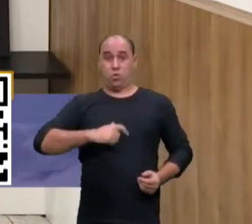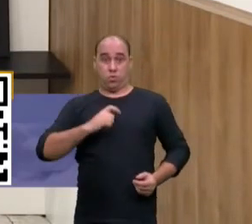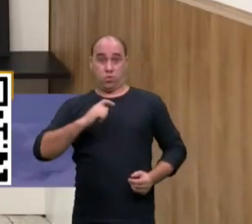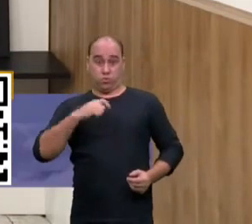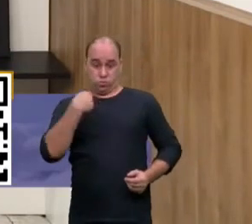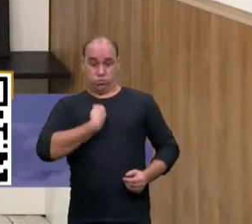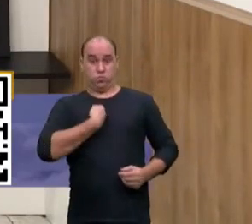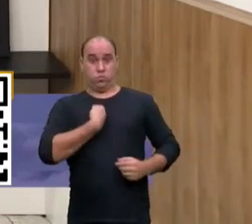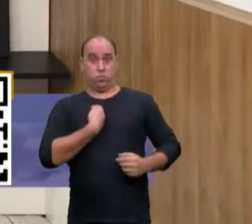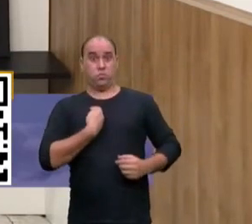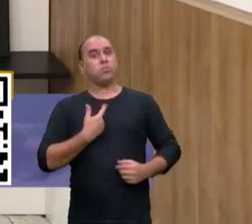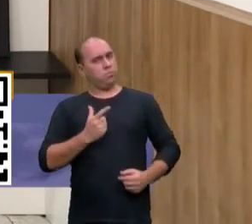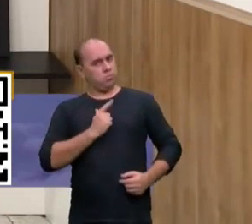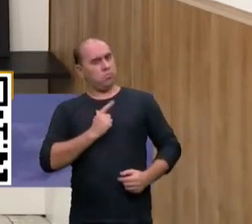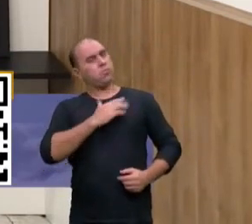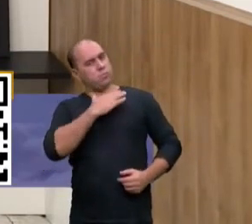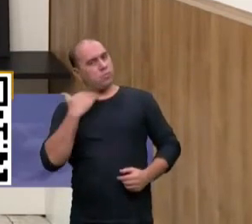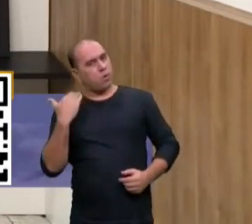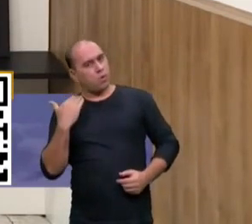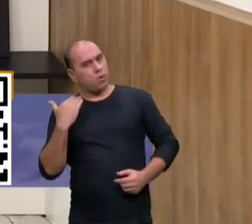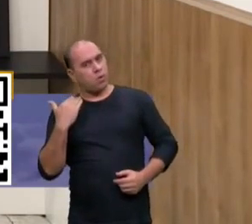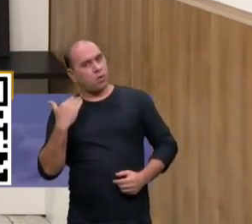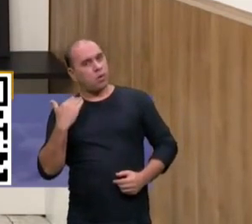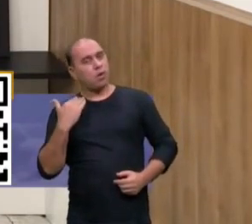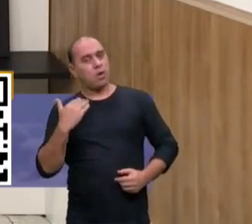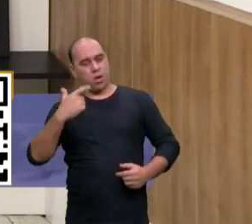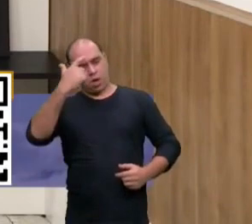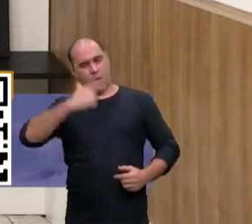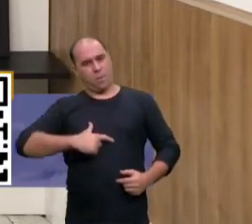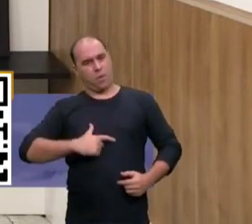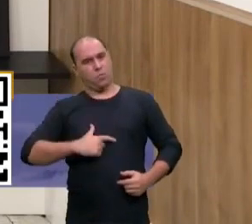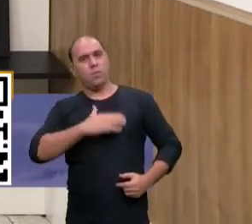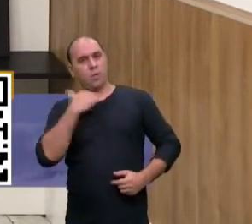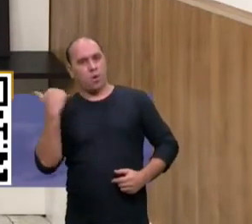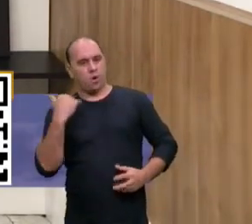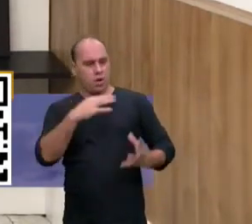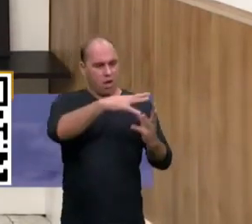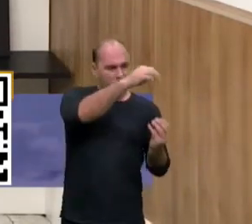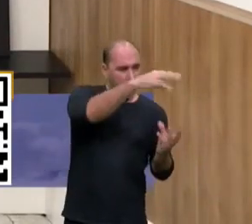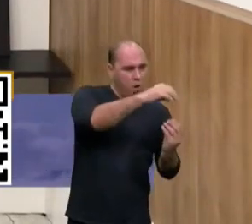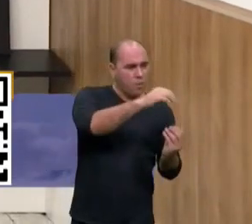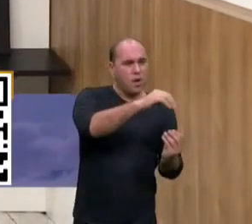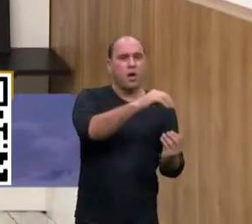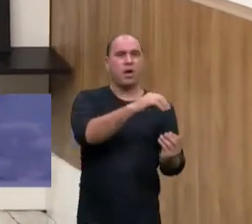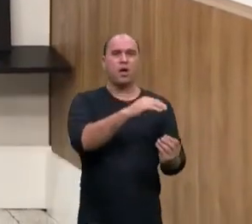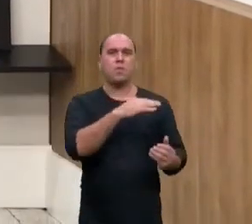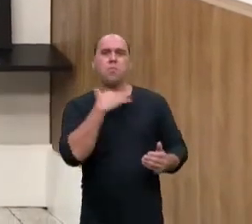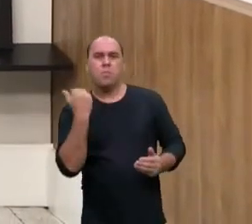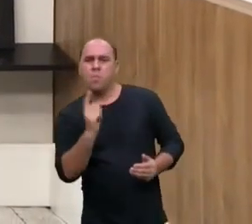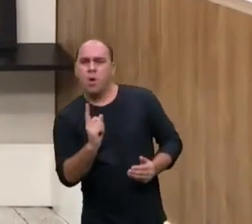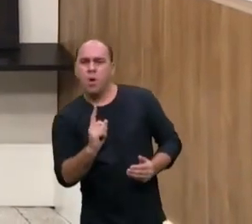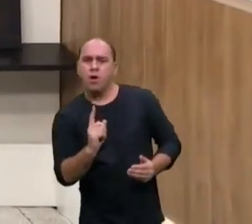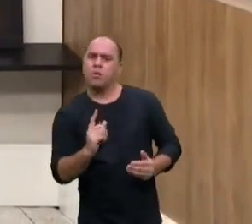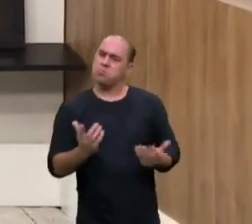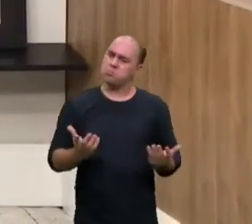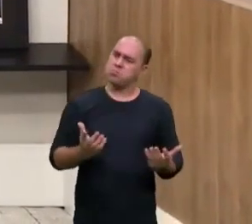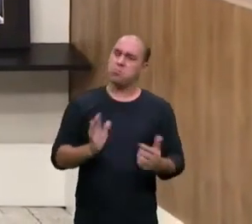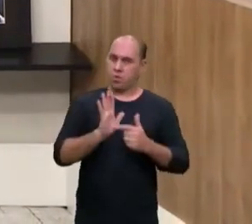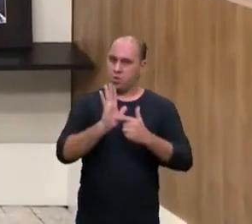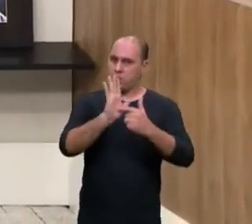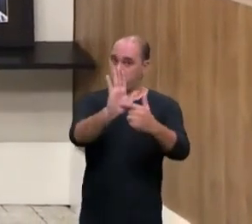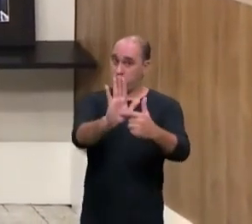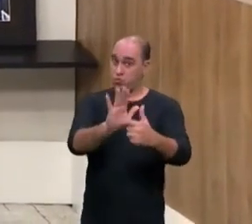claro que morre Então quem foi que disse que a alma morre e quem foi que disse que a alma não morre e aqui no livro de Gênesis Capítulo